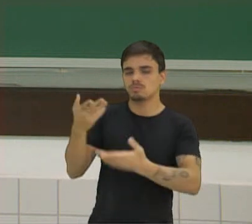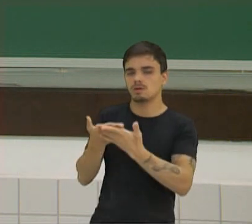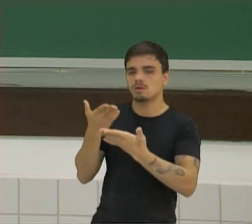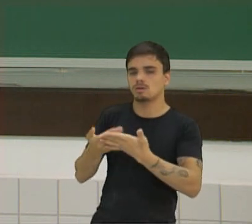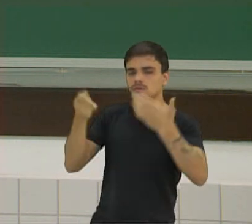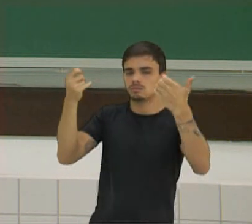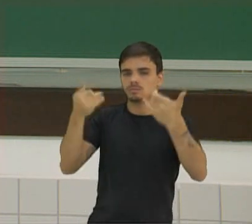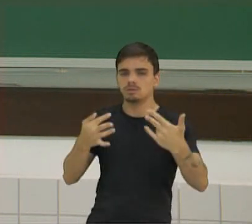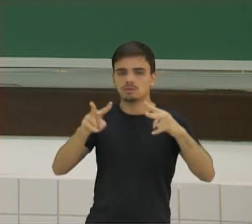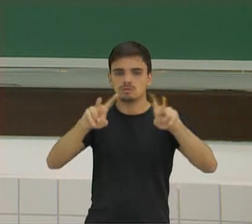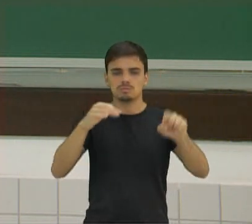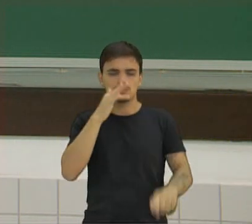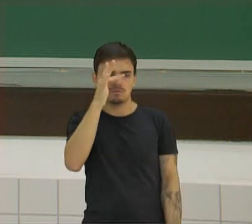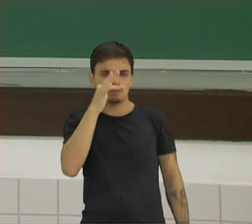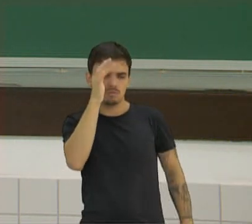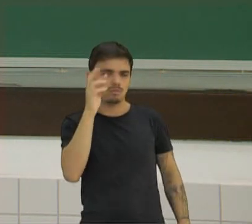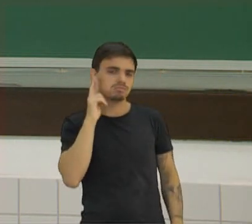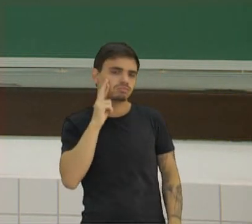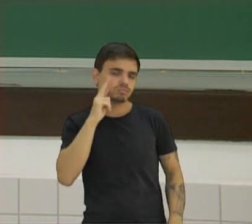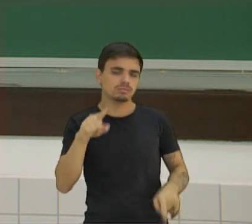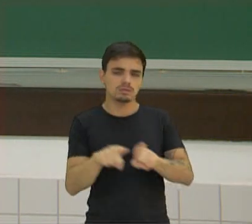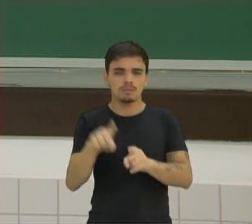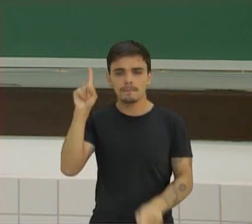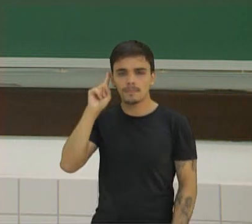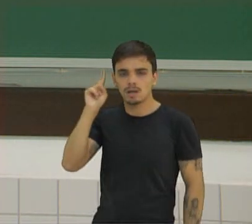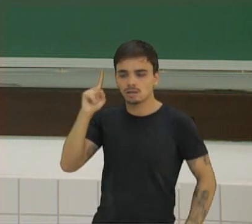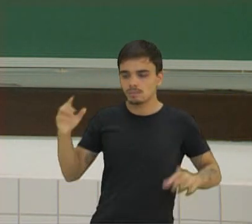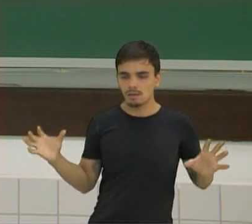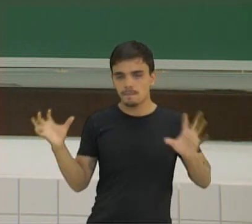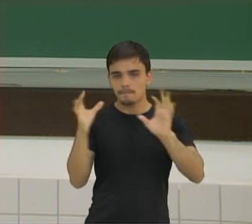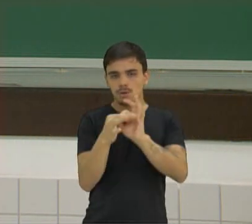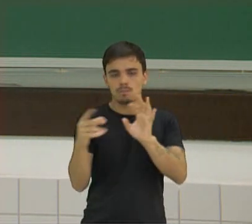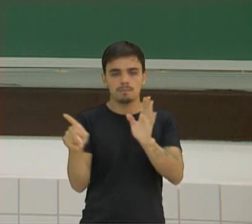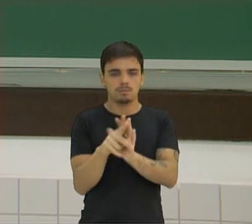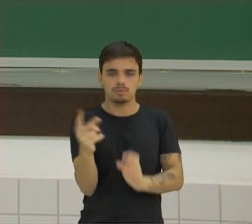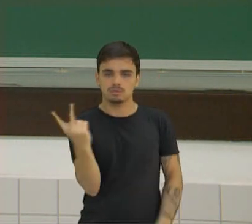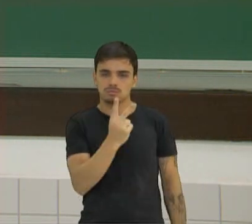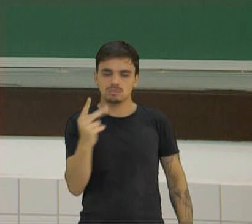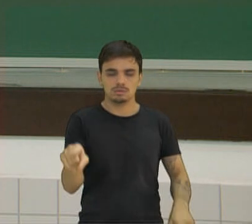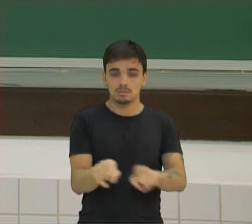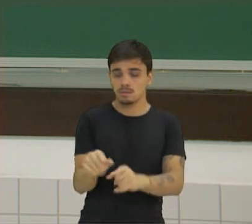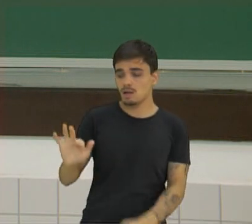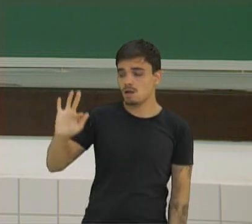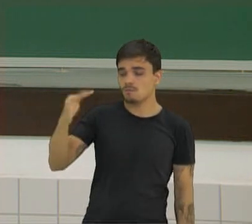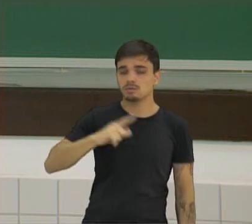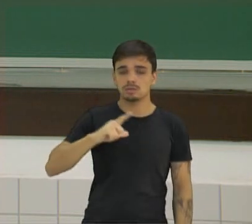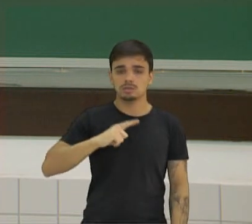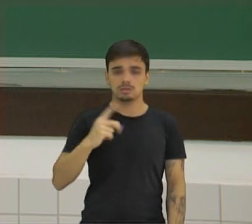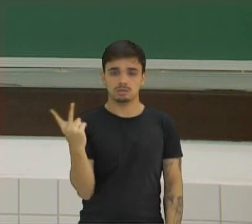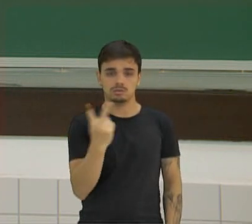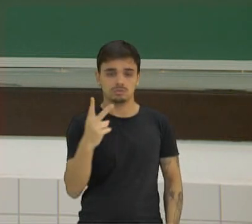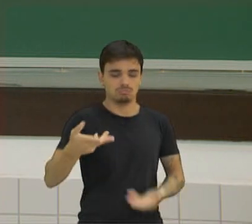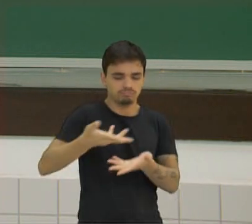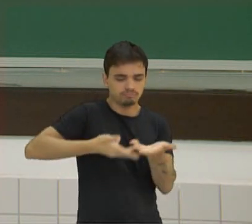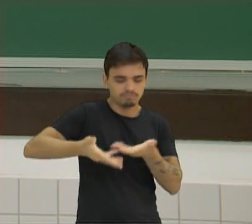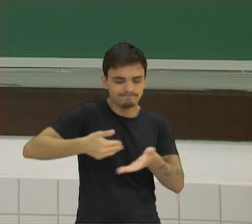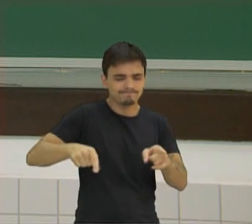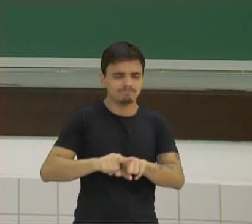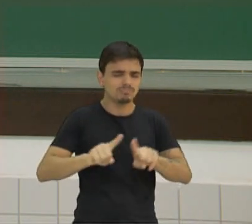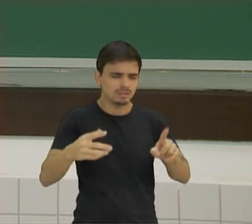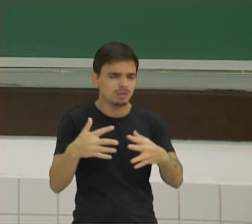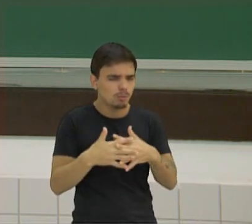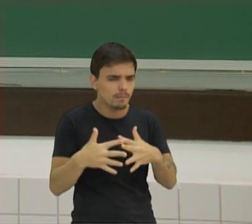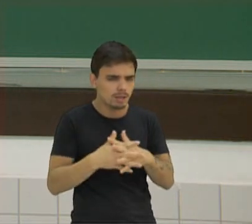flores púrpuras flores brancas cruzamento entre essas plantas fatores que eram trocados entre as plantas bem